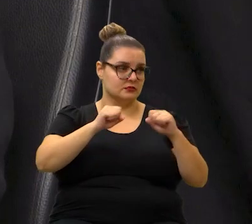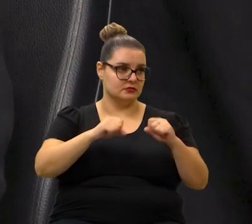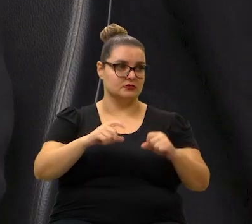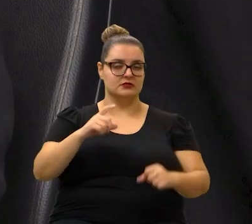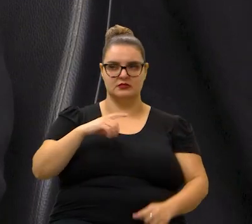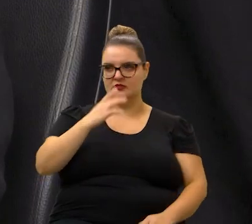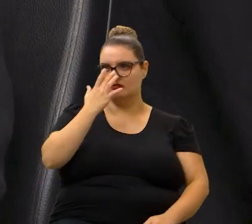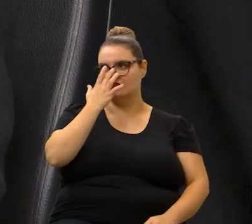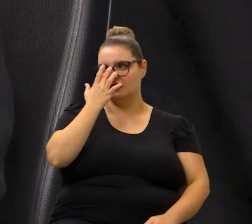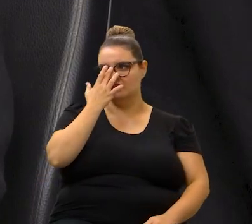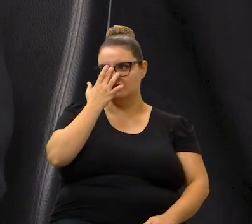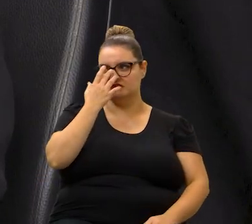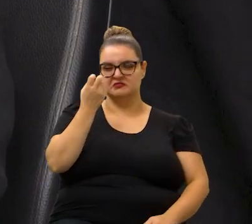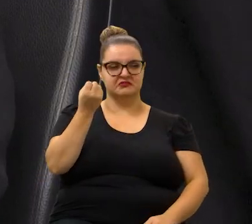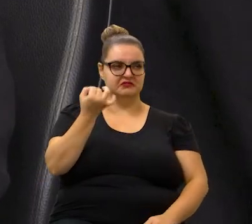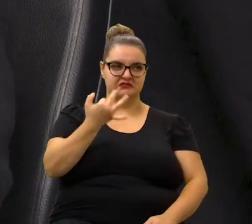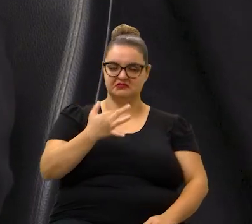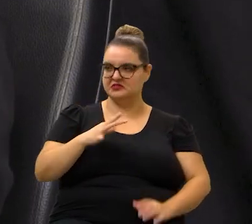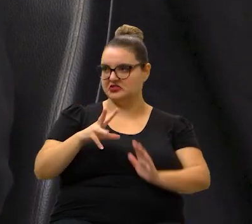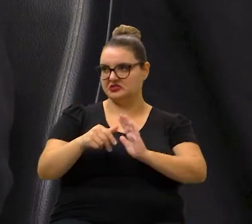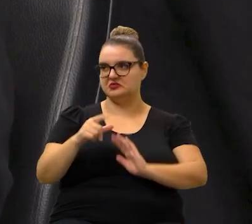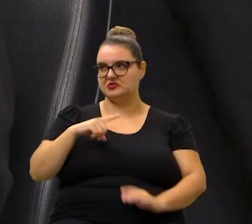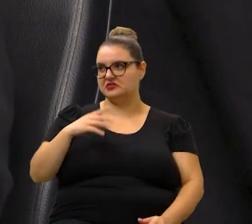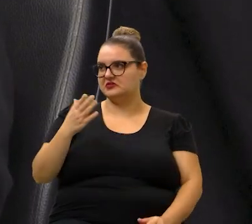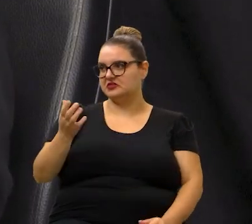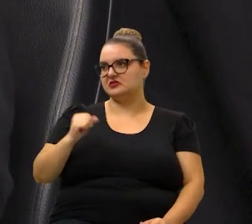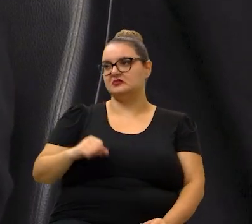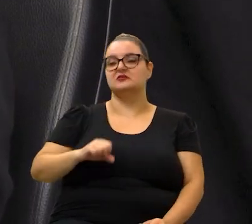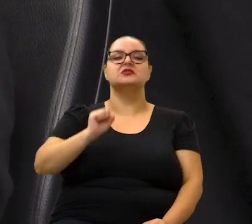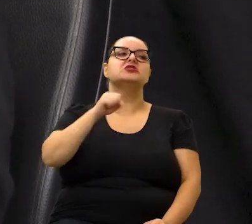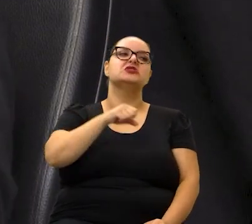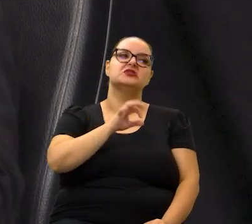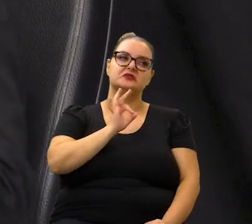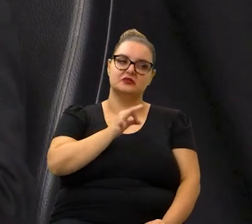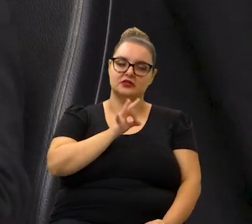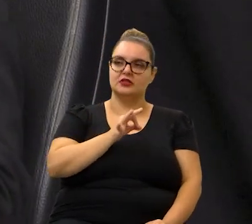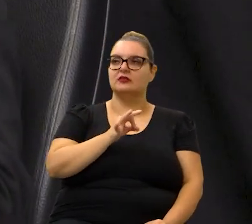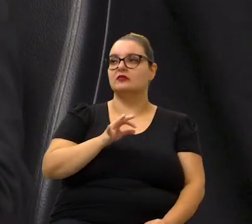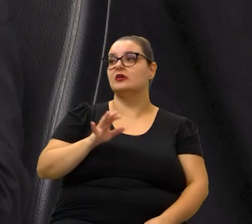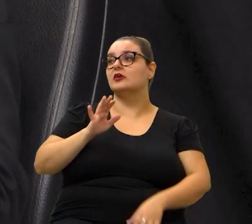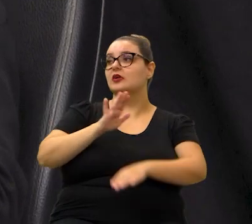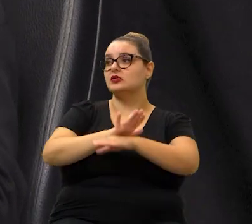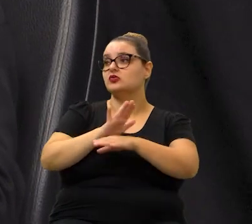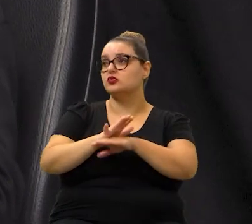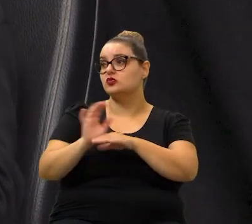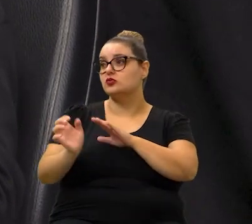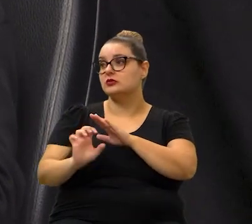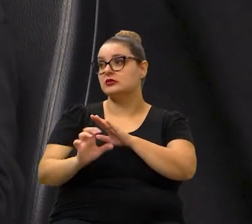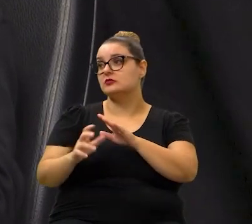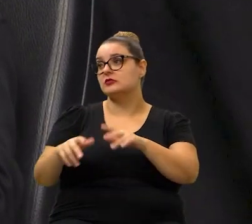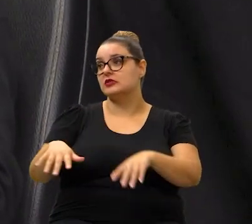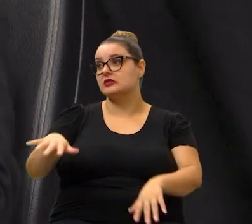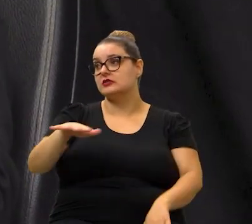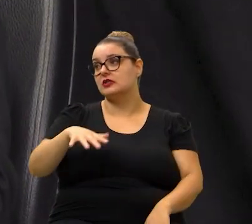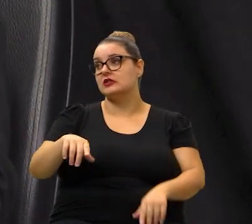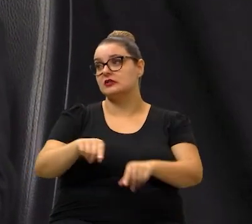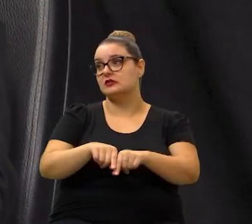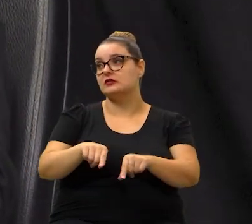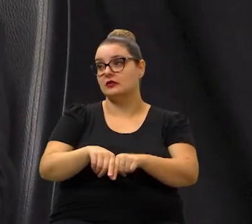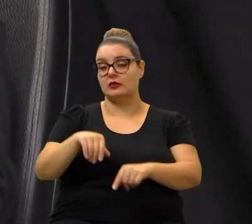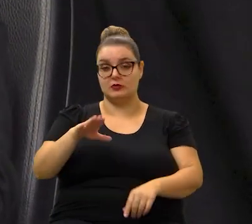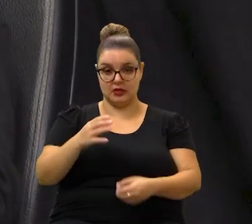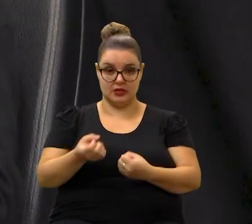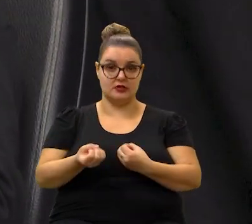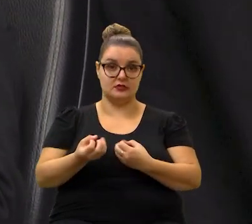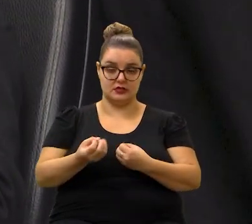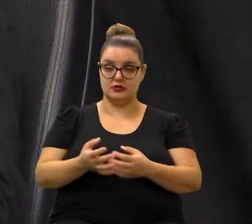houve quanto as coisas ali né já verdade então até isso vai ajudar até as empresas ali da região são mais